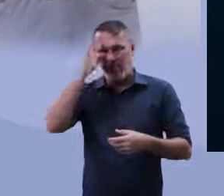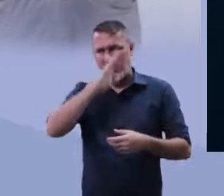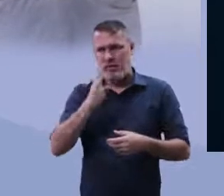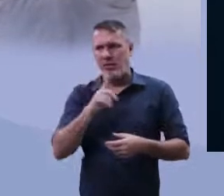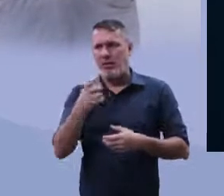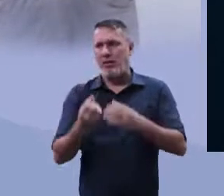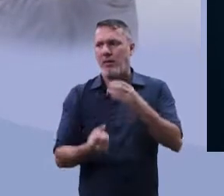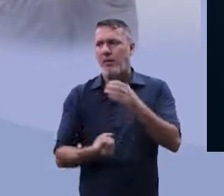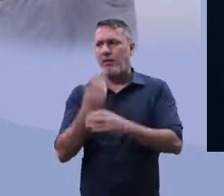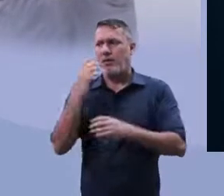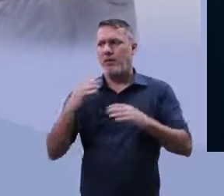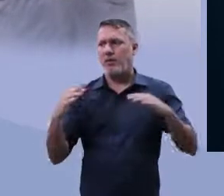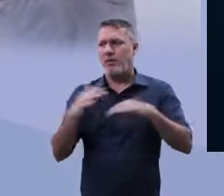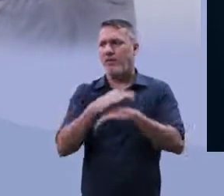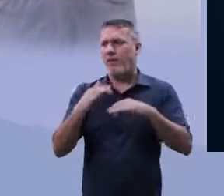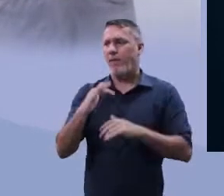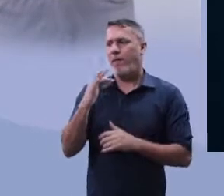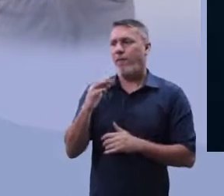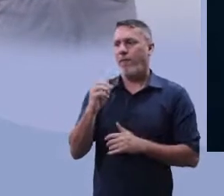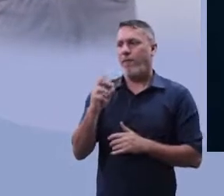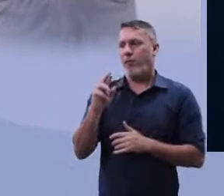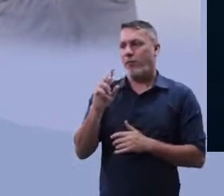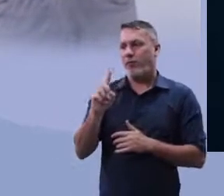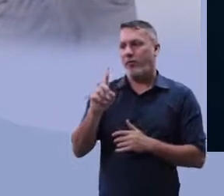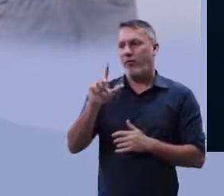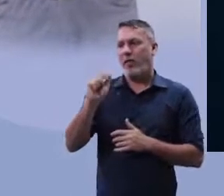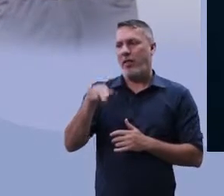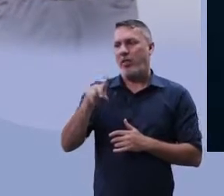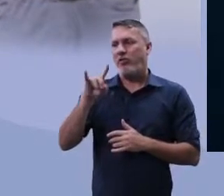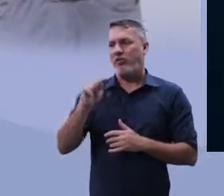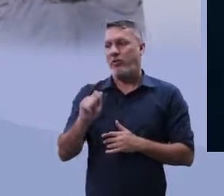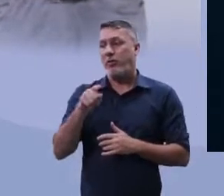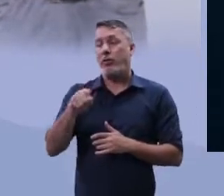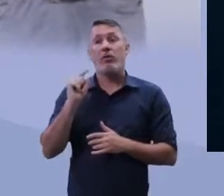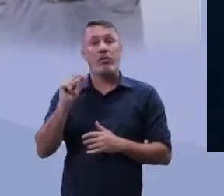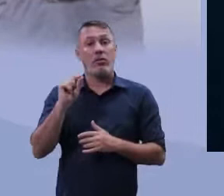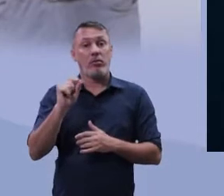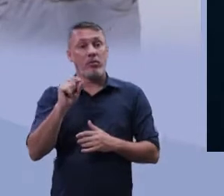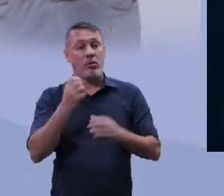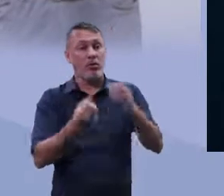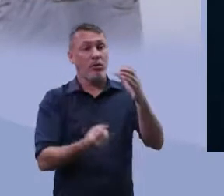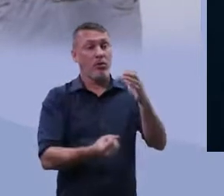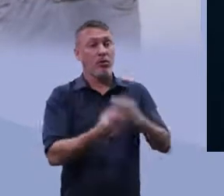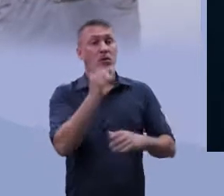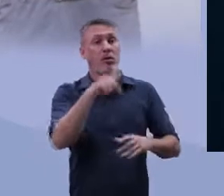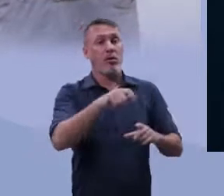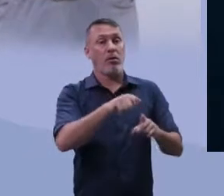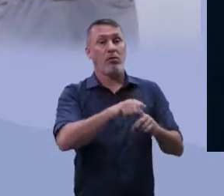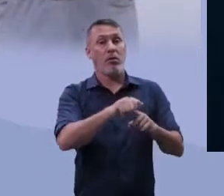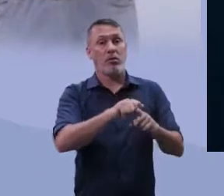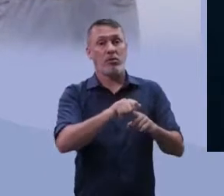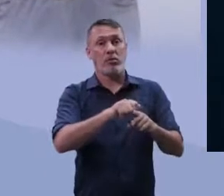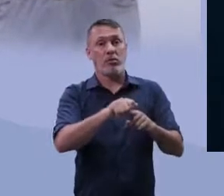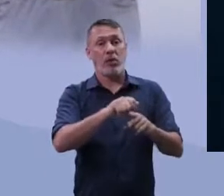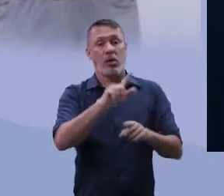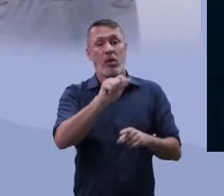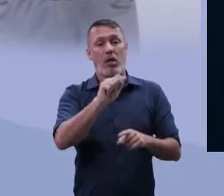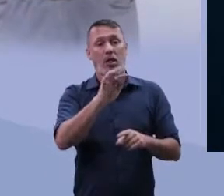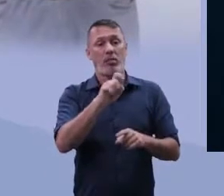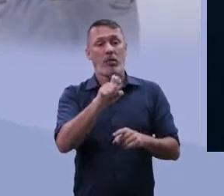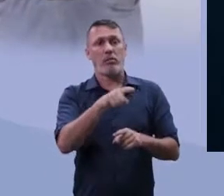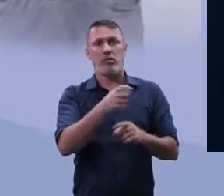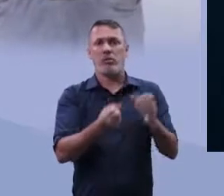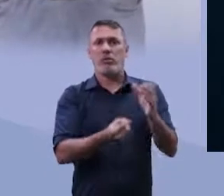dentro do território brasileiro uma cidade chamada Fordlândia, né, que tinha como finalidade a prospecção do látex, né, para